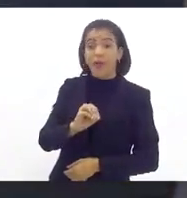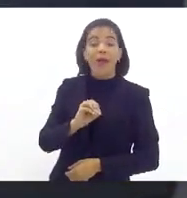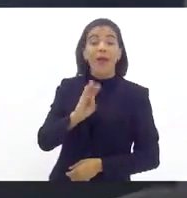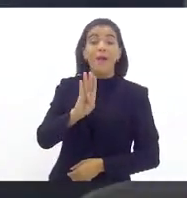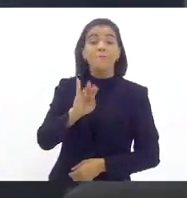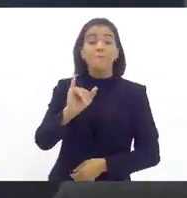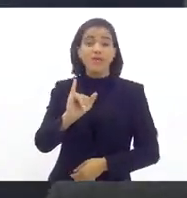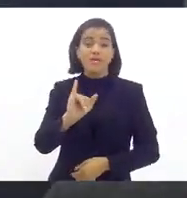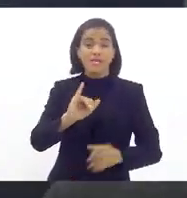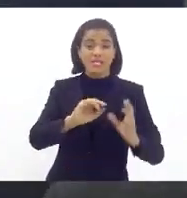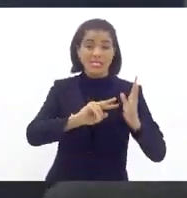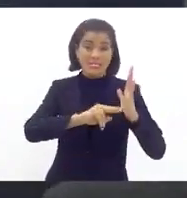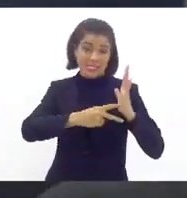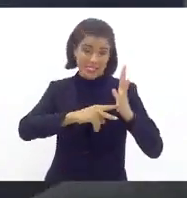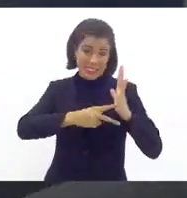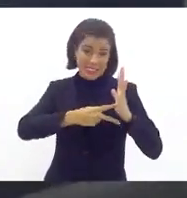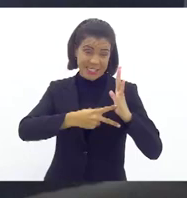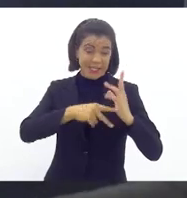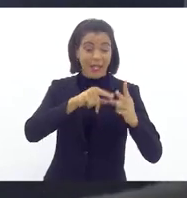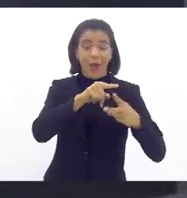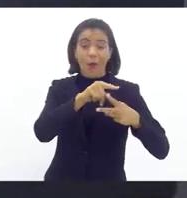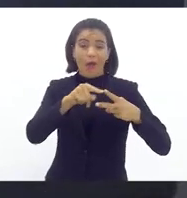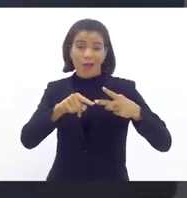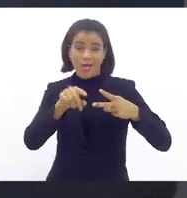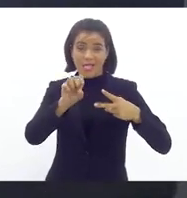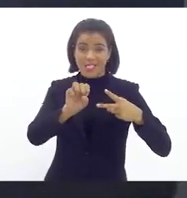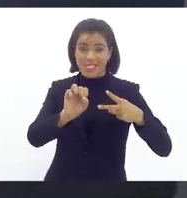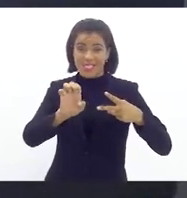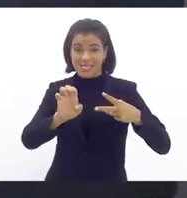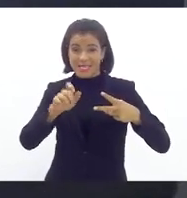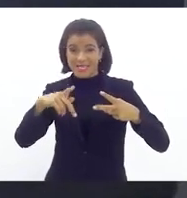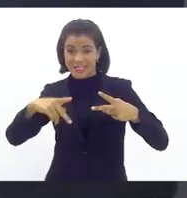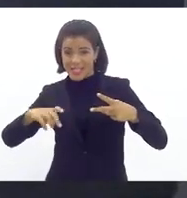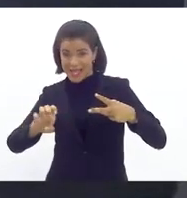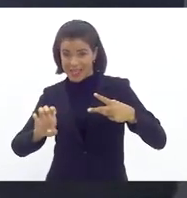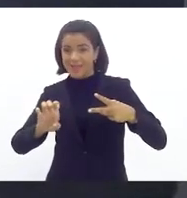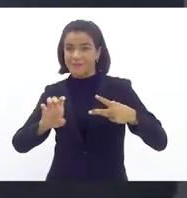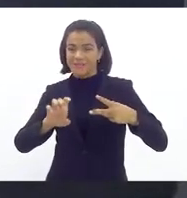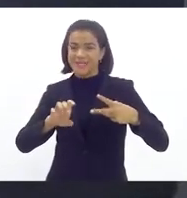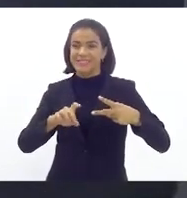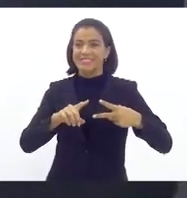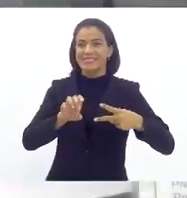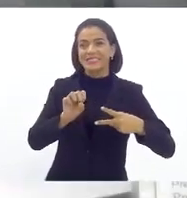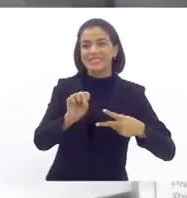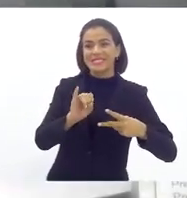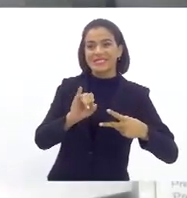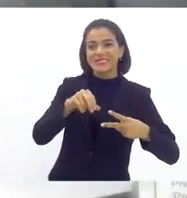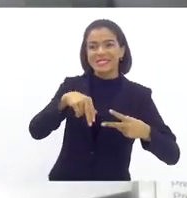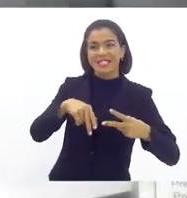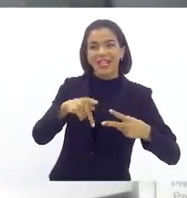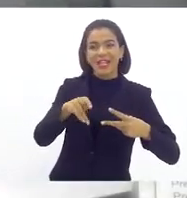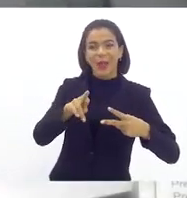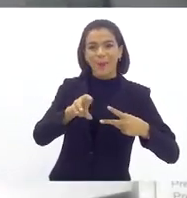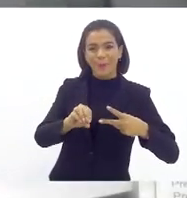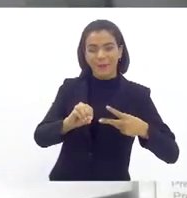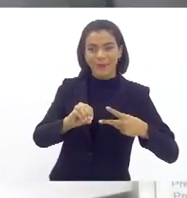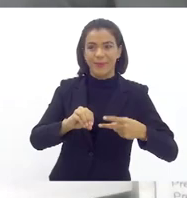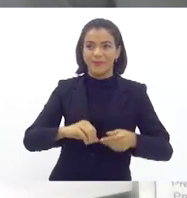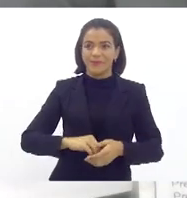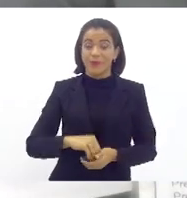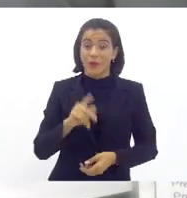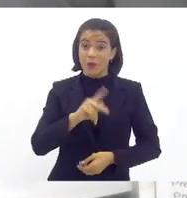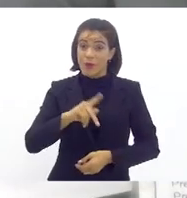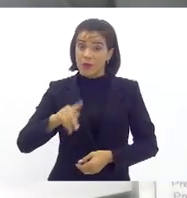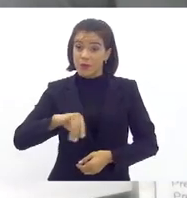conheci o Márcio na luta do CEP também. Só lembrando aqui, está aqui presente o professor